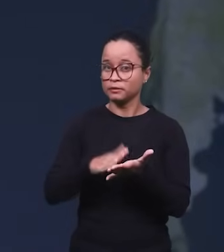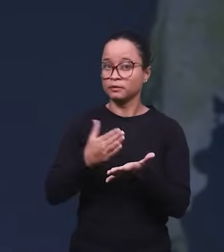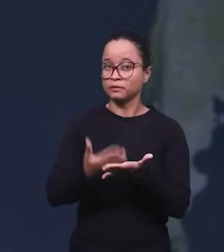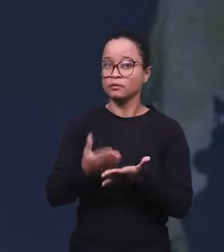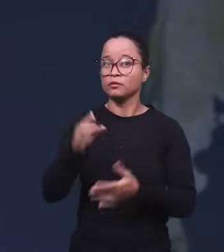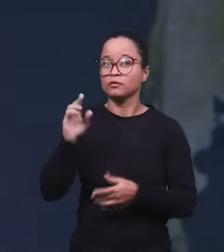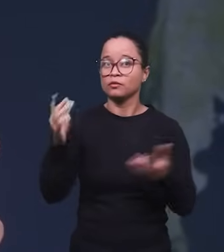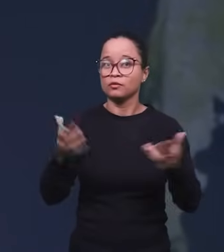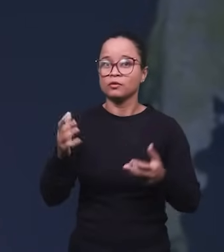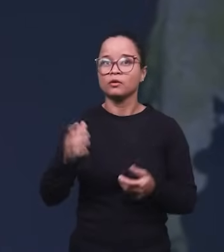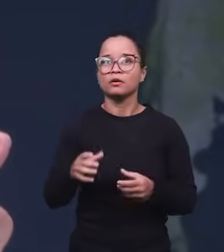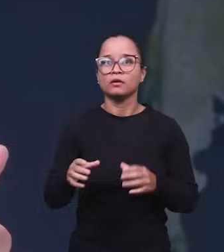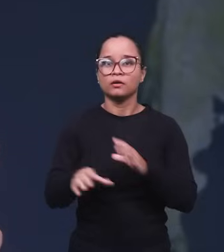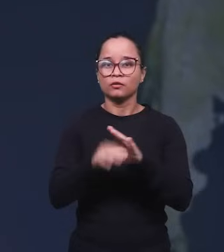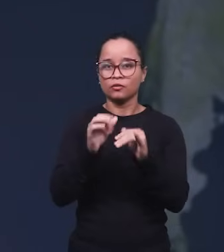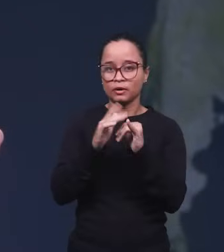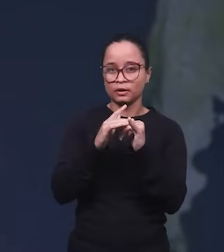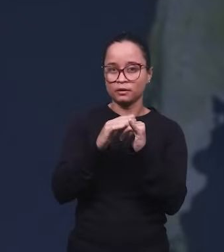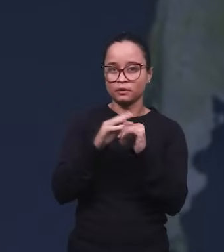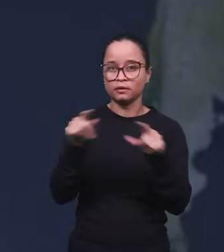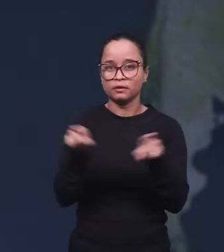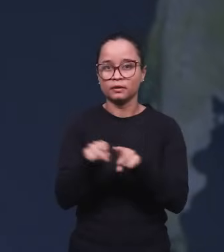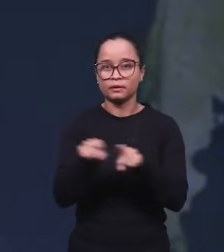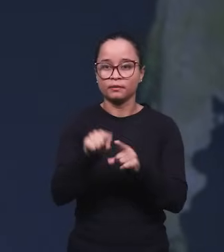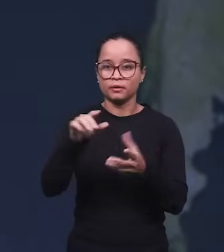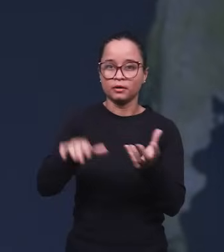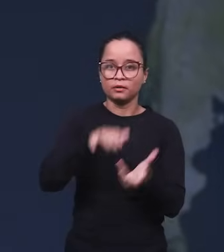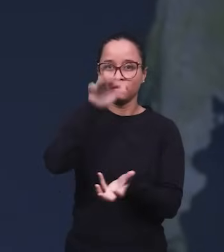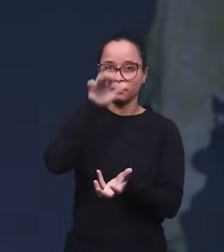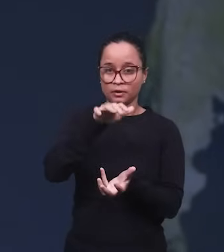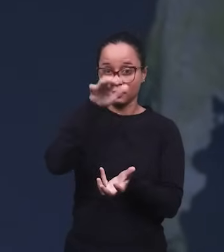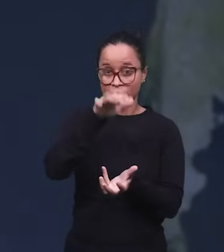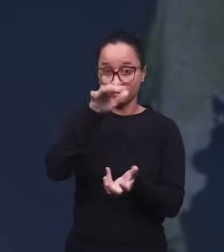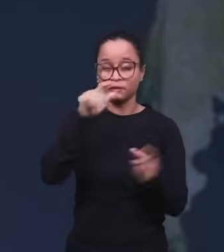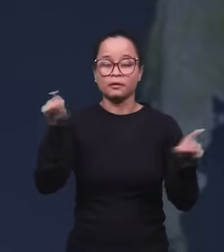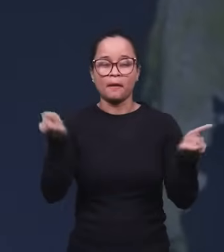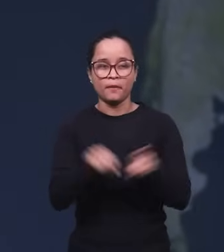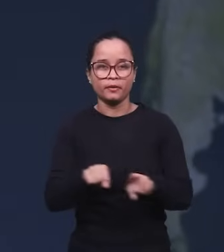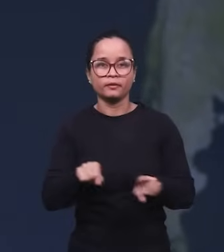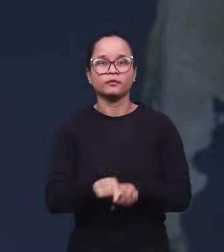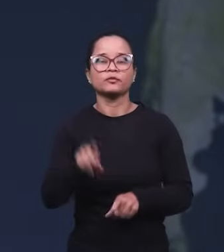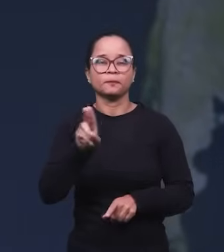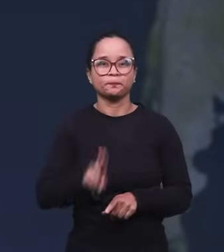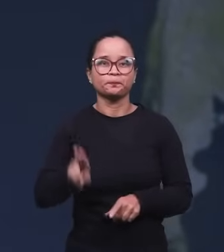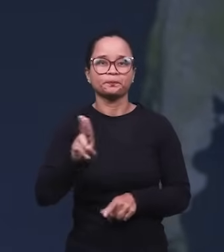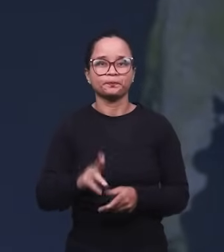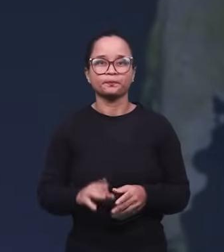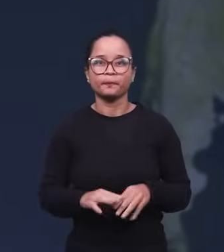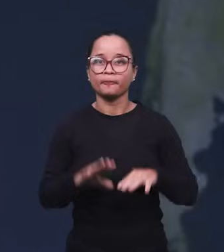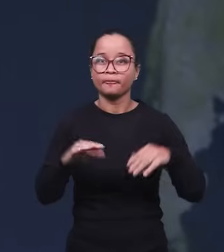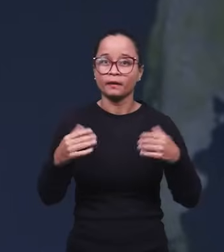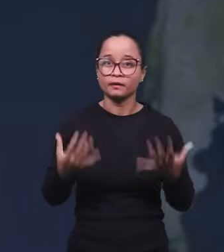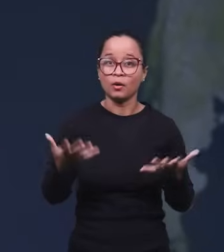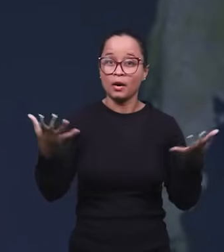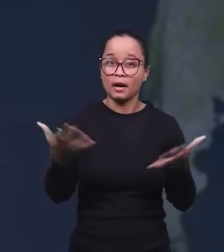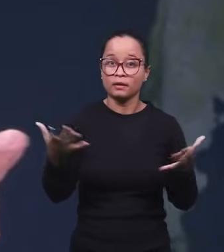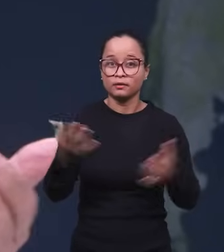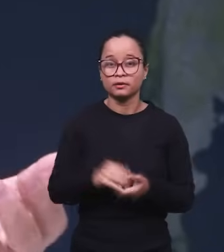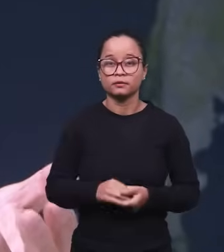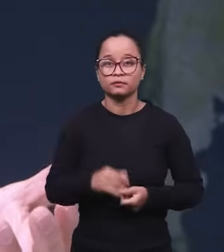hoje através do canal YouTube e também via satélite. Muito bem. Agora,